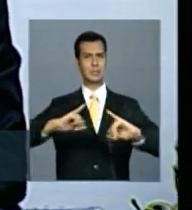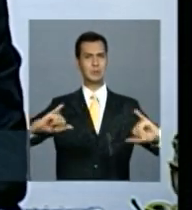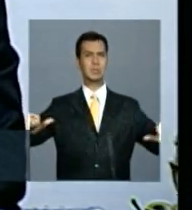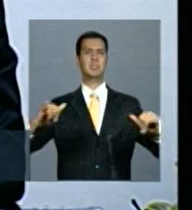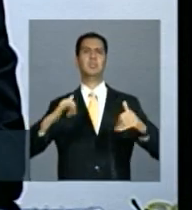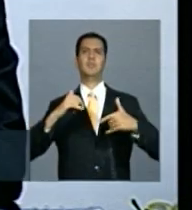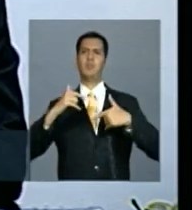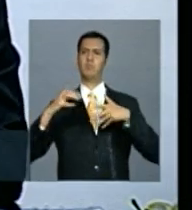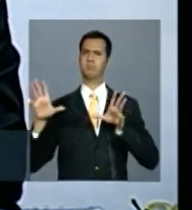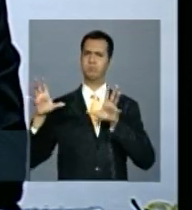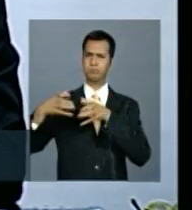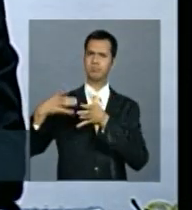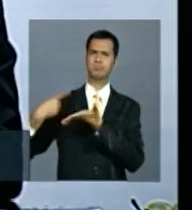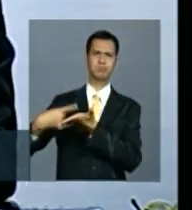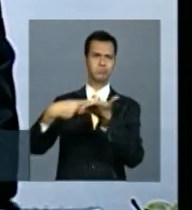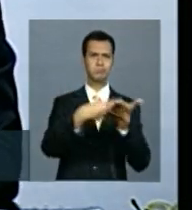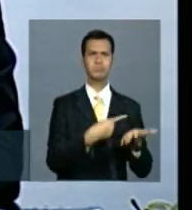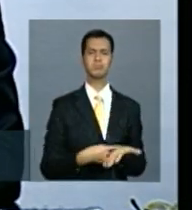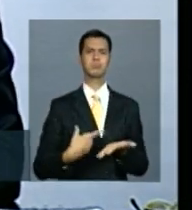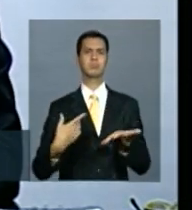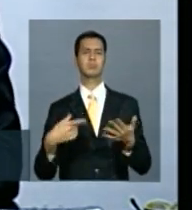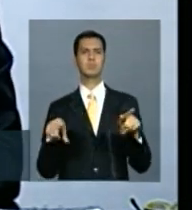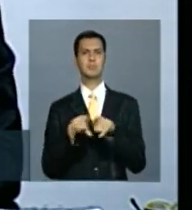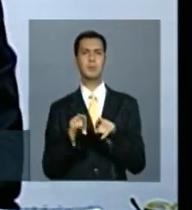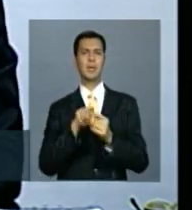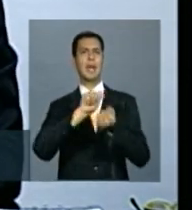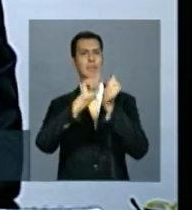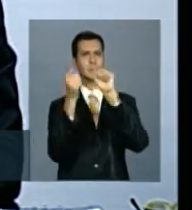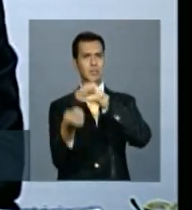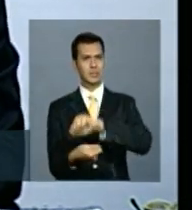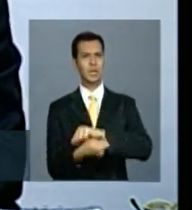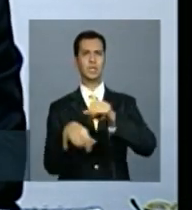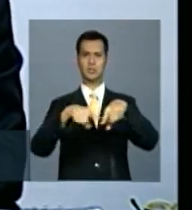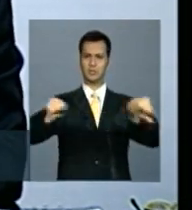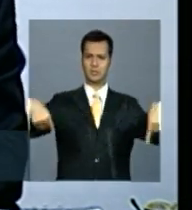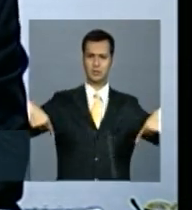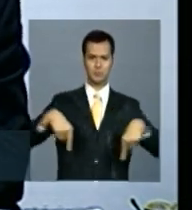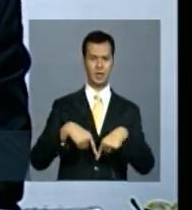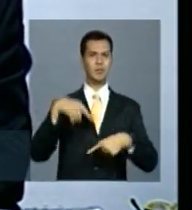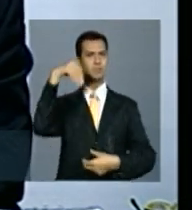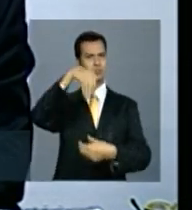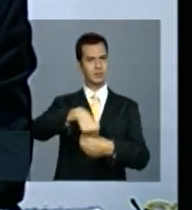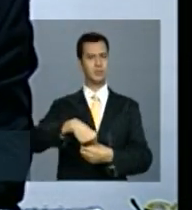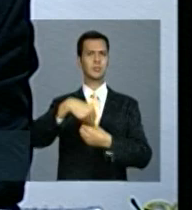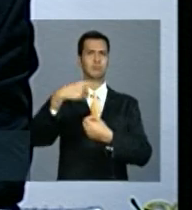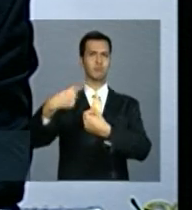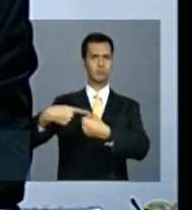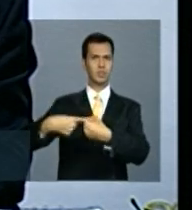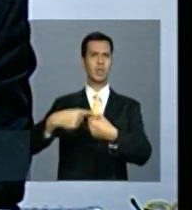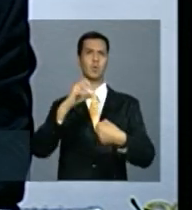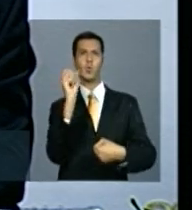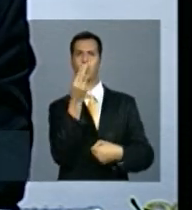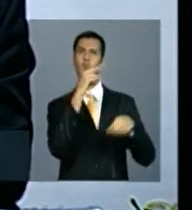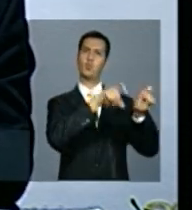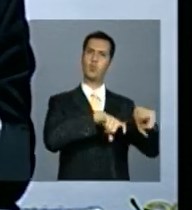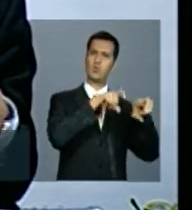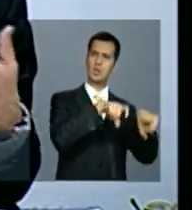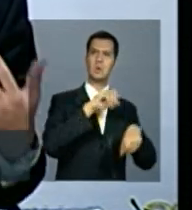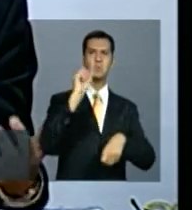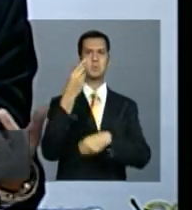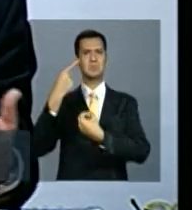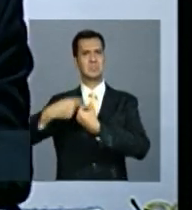mutirões adaptando e os espaços no interior no espaço rural mesmo nas grandes